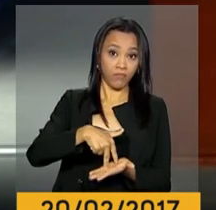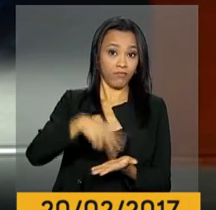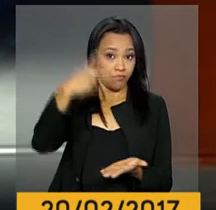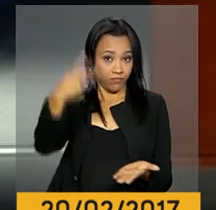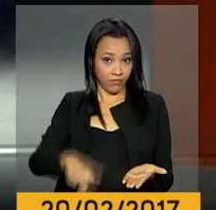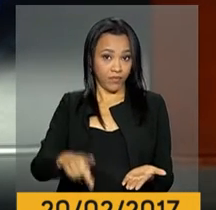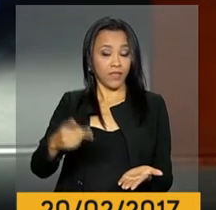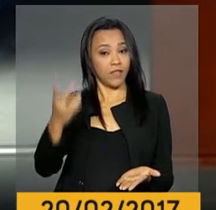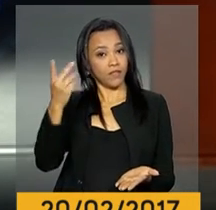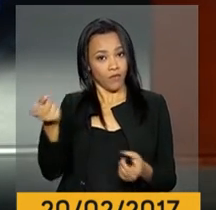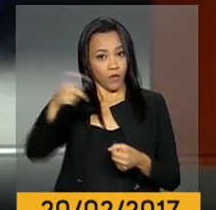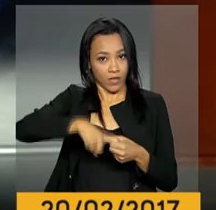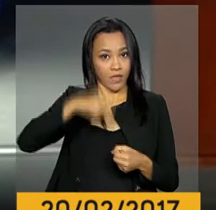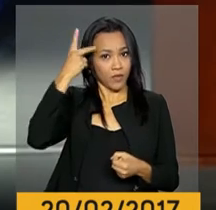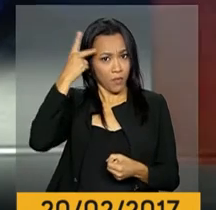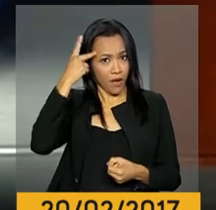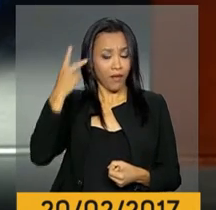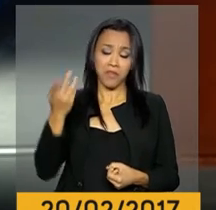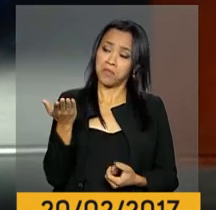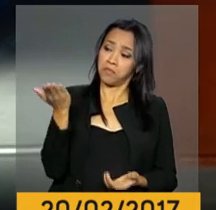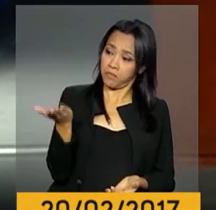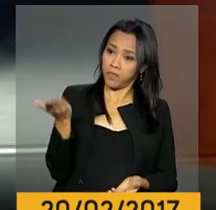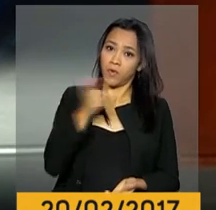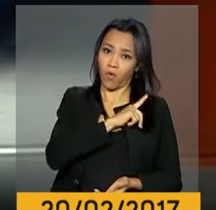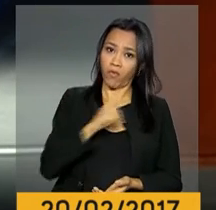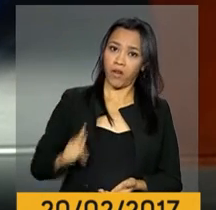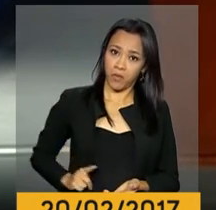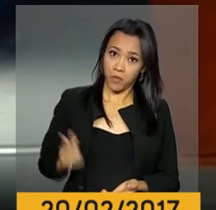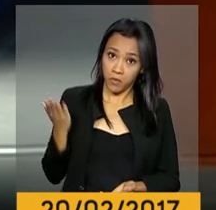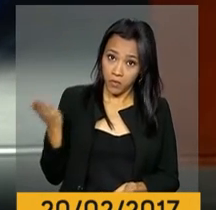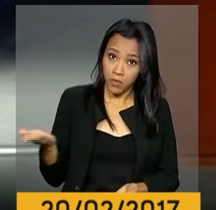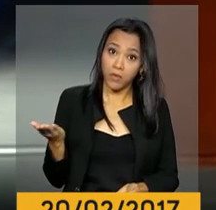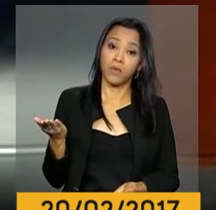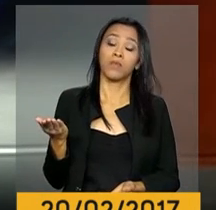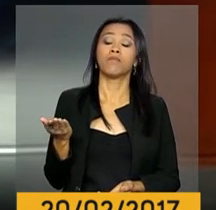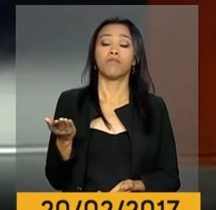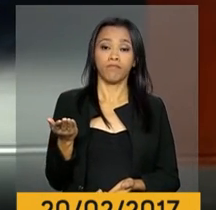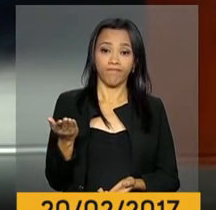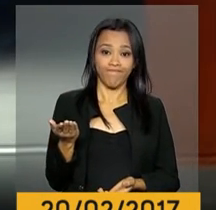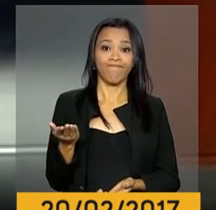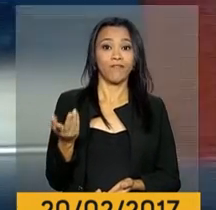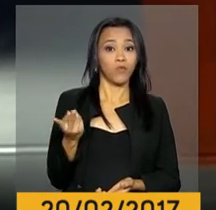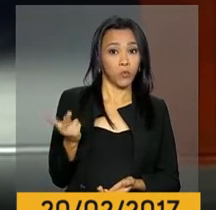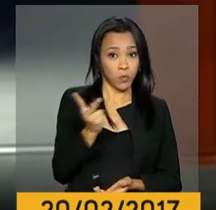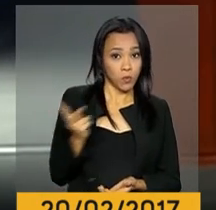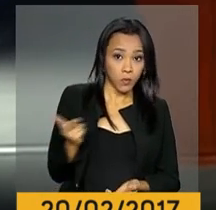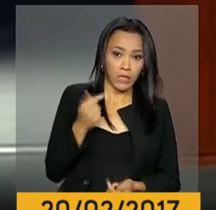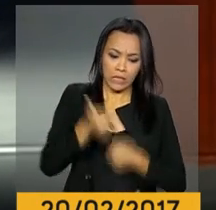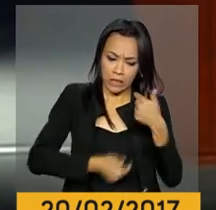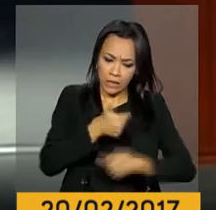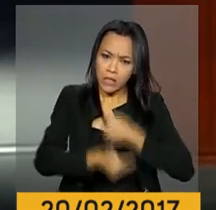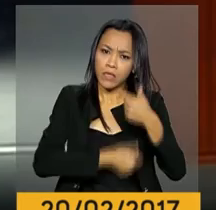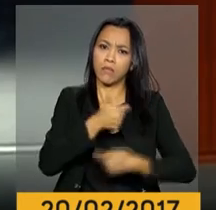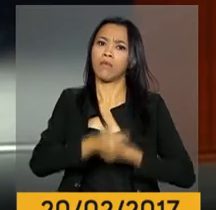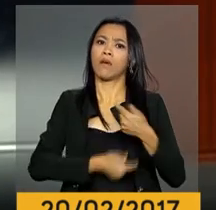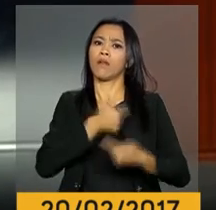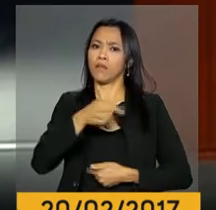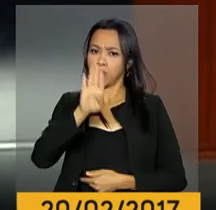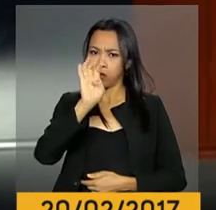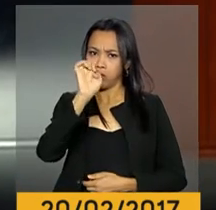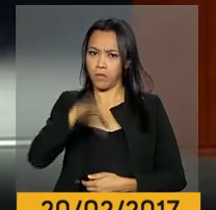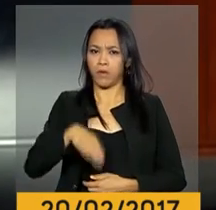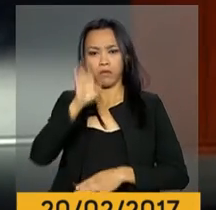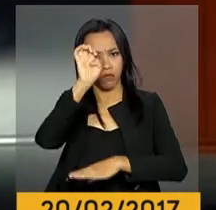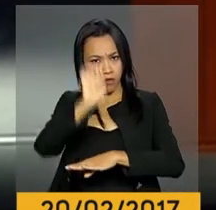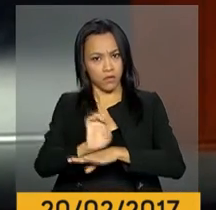e tê-lo como governador. Porque você, o governador Geraldo Alckmin, tem feito um trabalho excepcional no